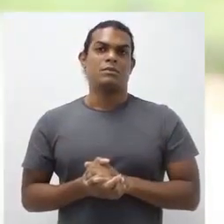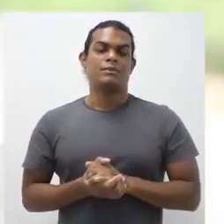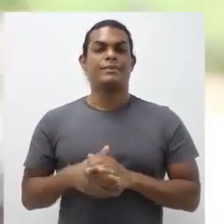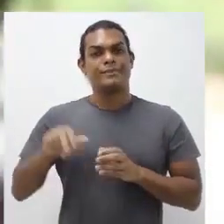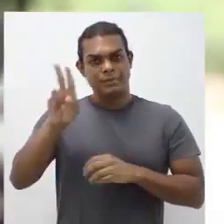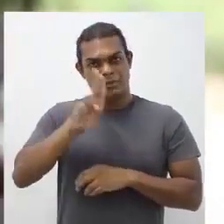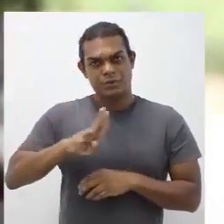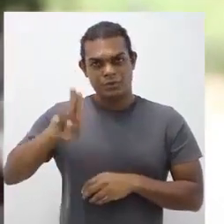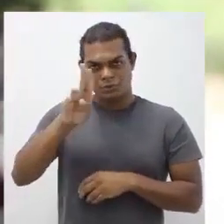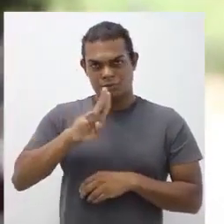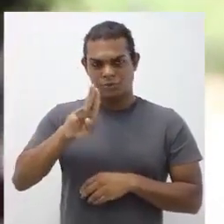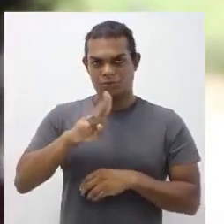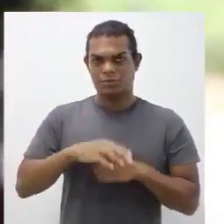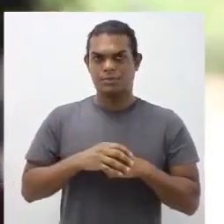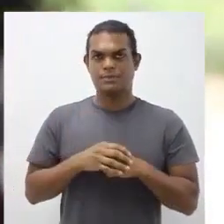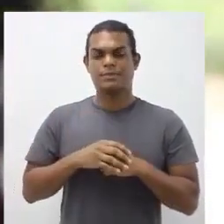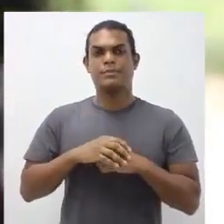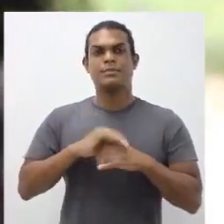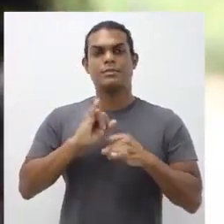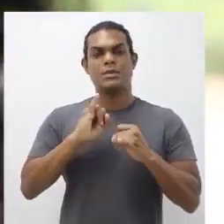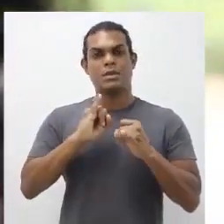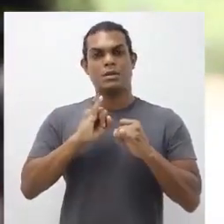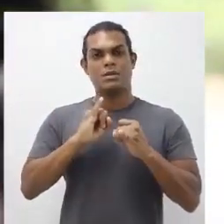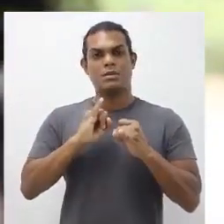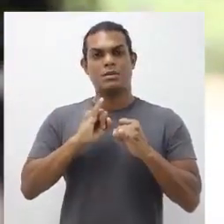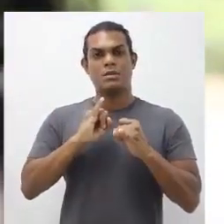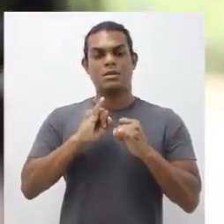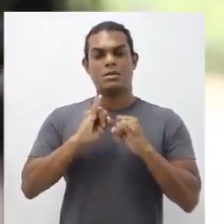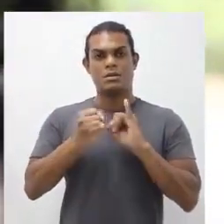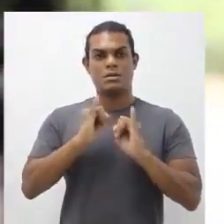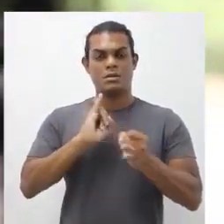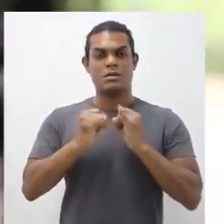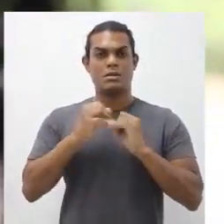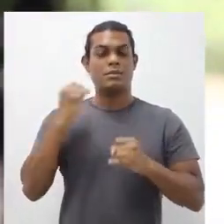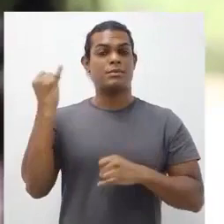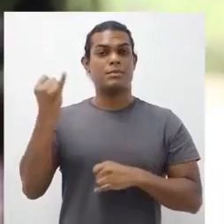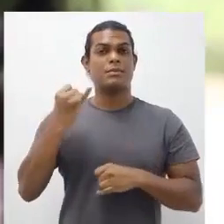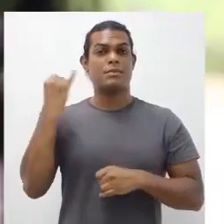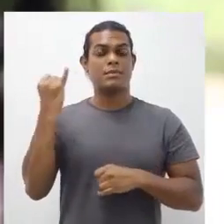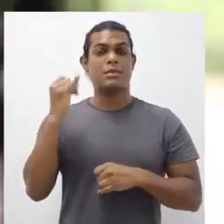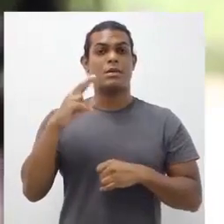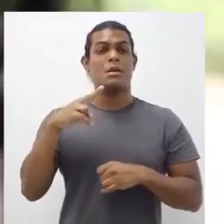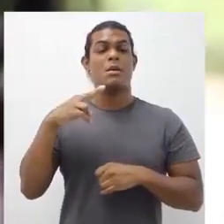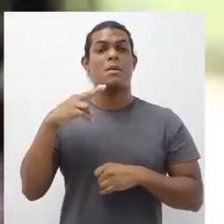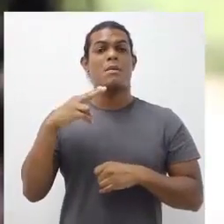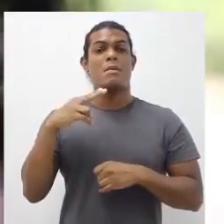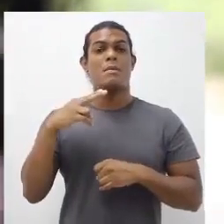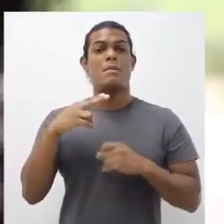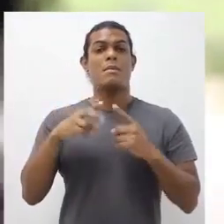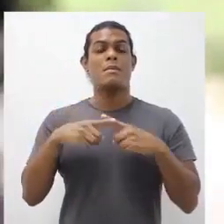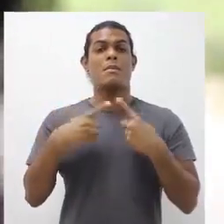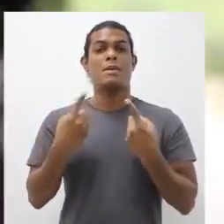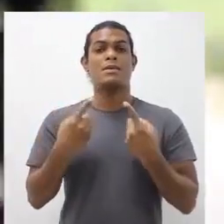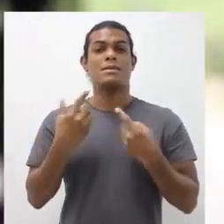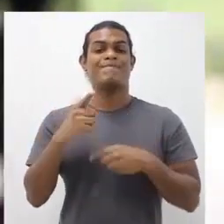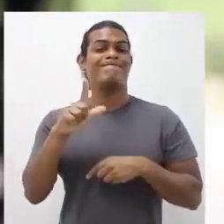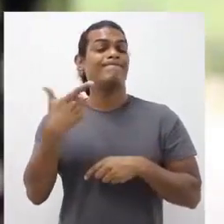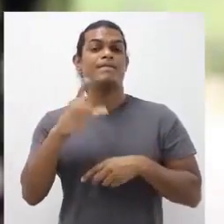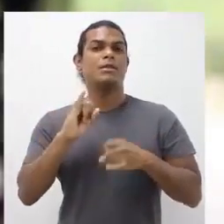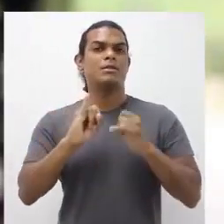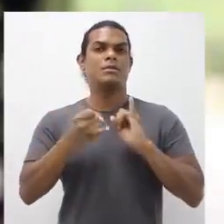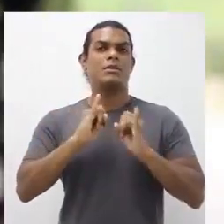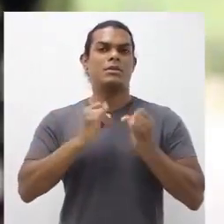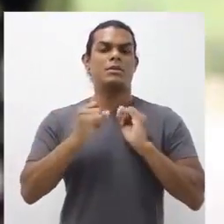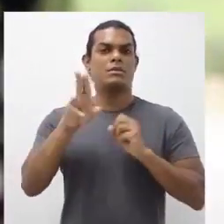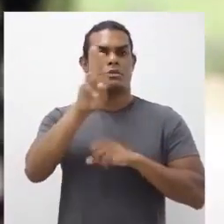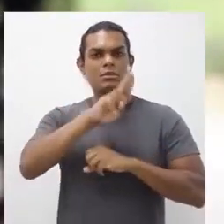enquanto uso offline, nós temos utilizado muito o sistema de câmera, de gravação de